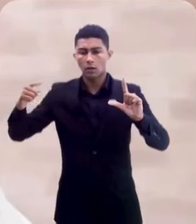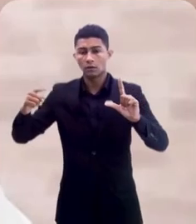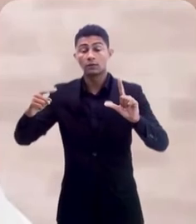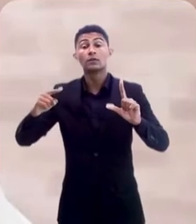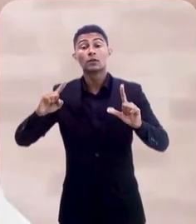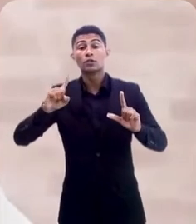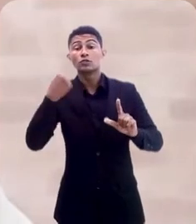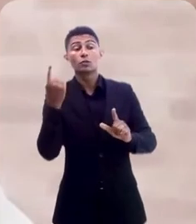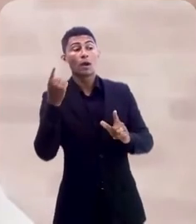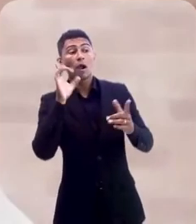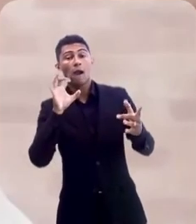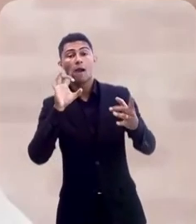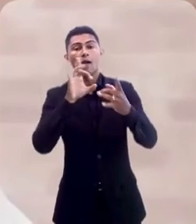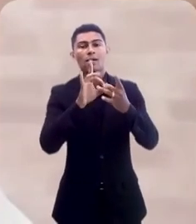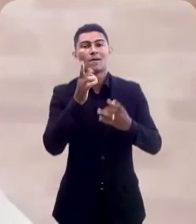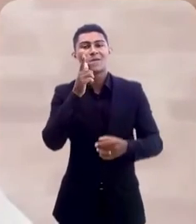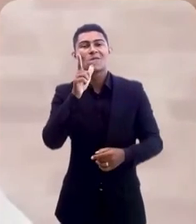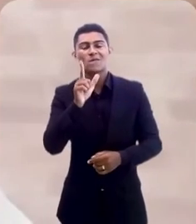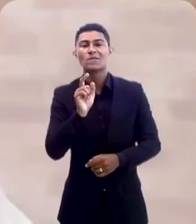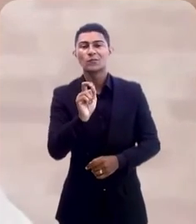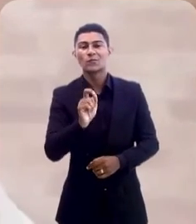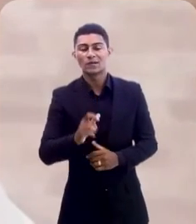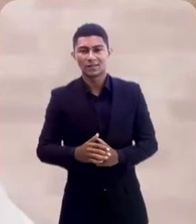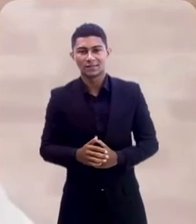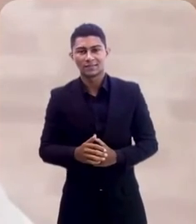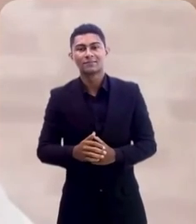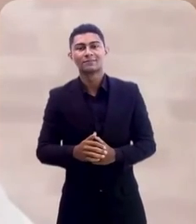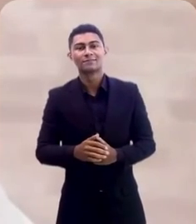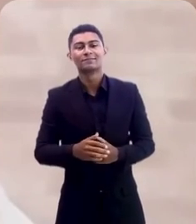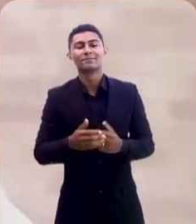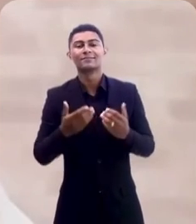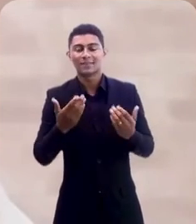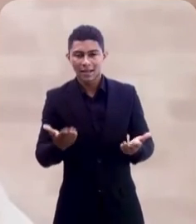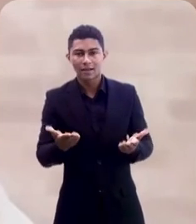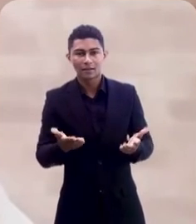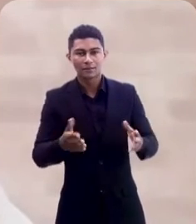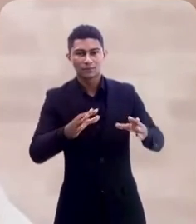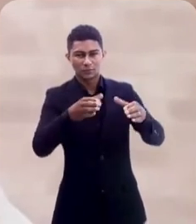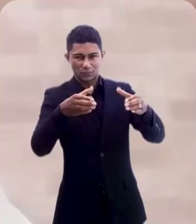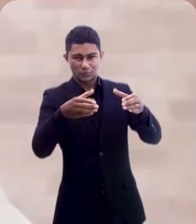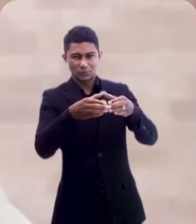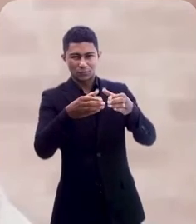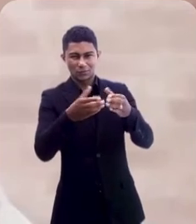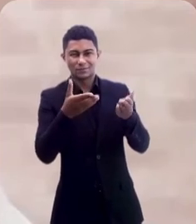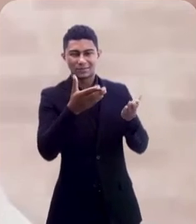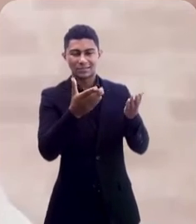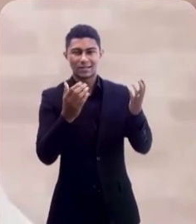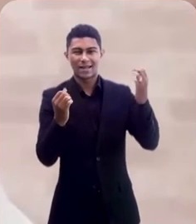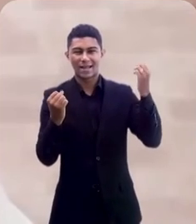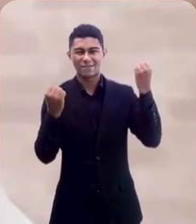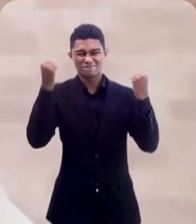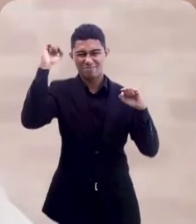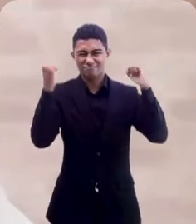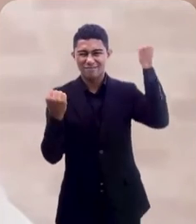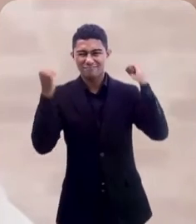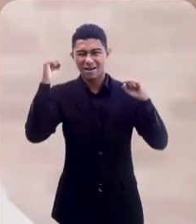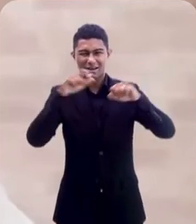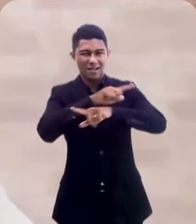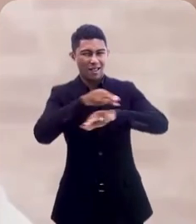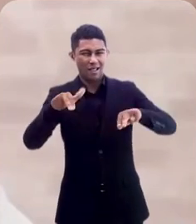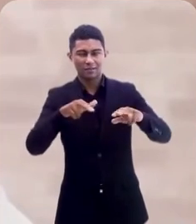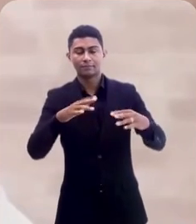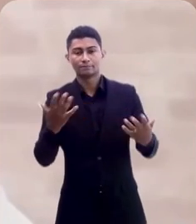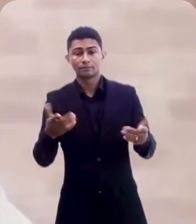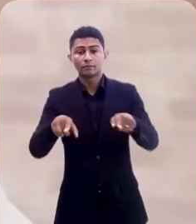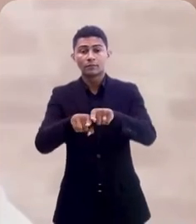fizemos a parceria da federação com a nossa Federação das Indústrias para, junto